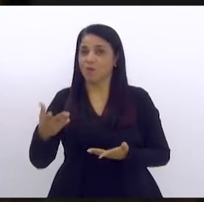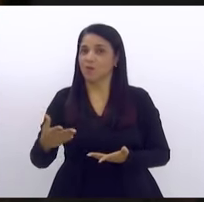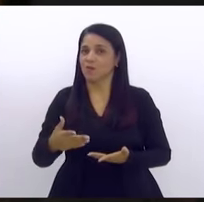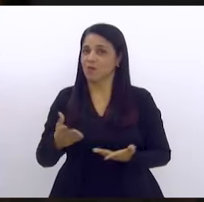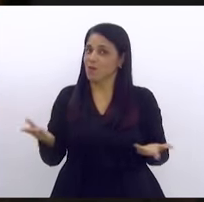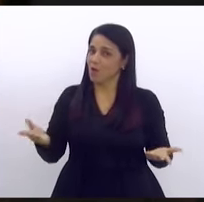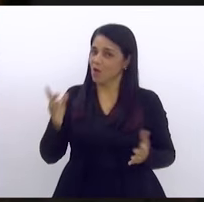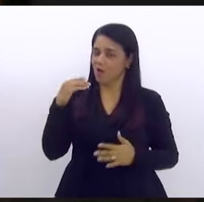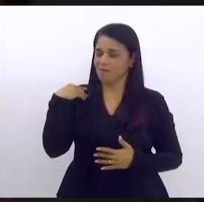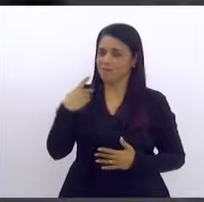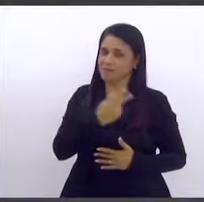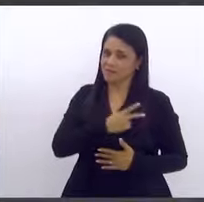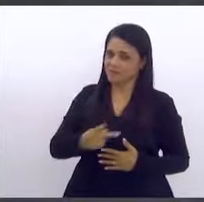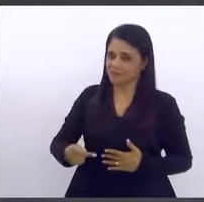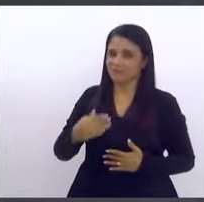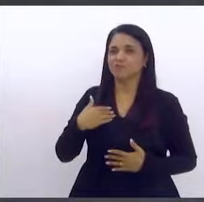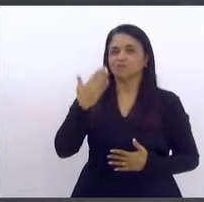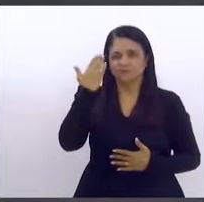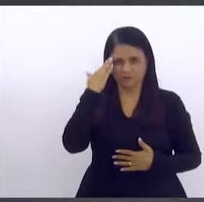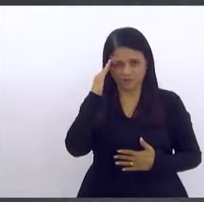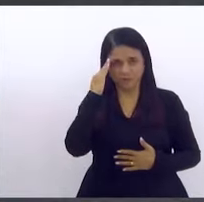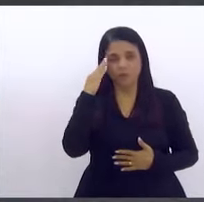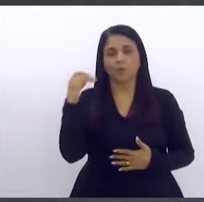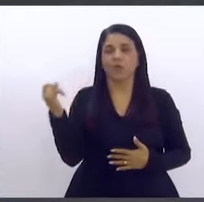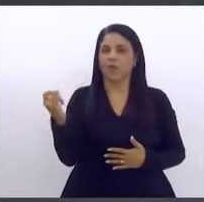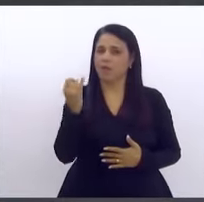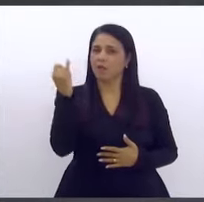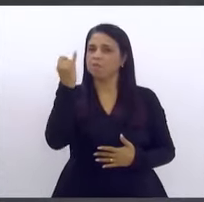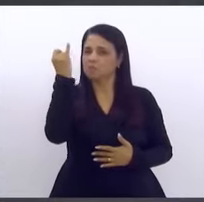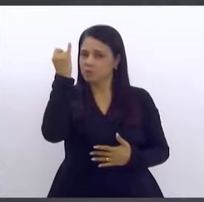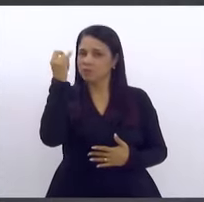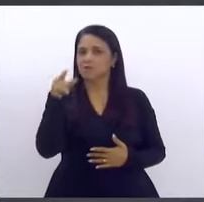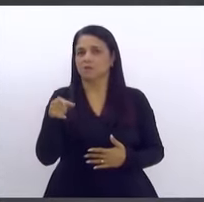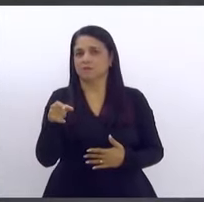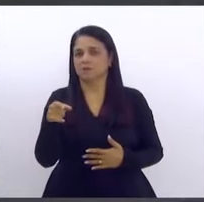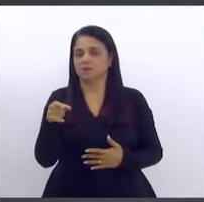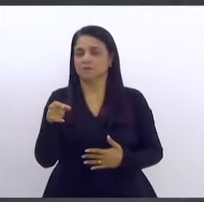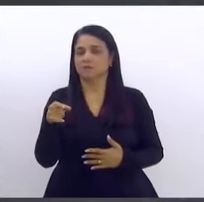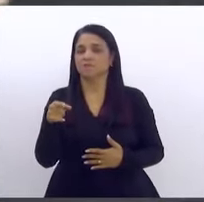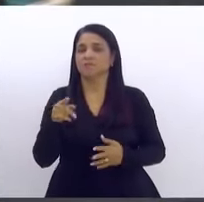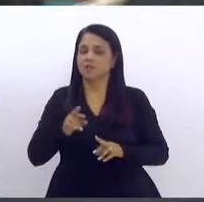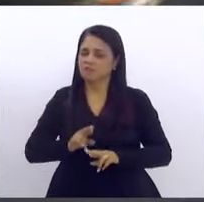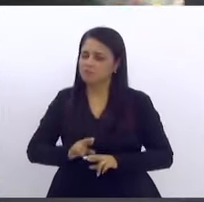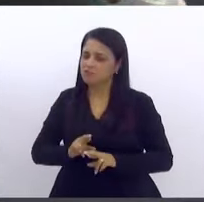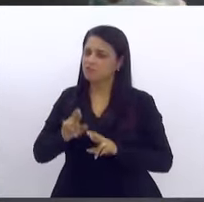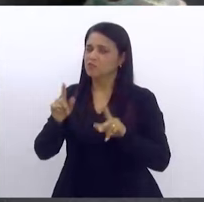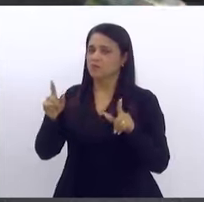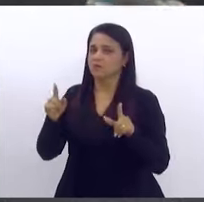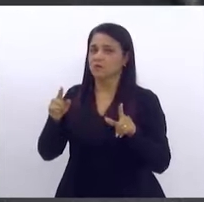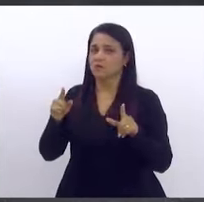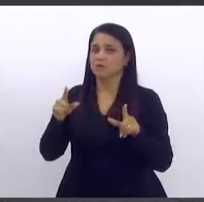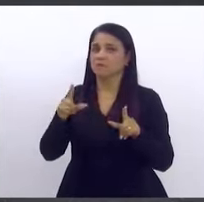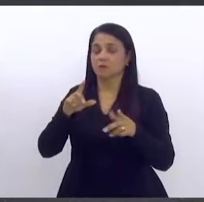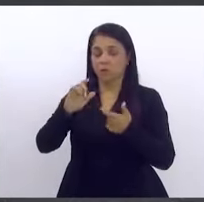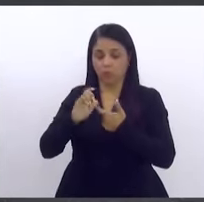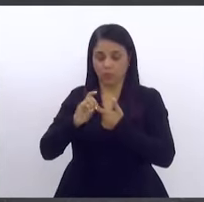Aí. Presidente, não, a gente compreendeu aí a importância, entendemos também a diferença que faz um termo, e a gente